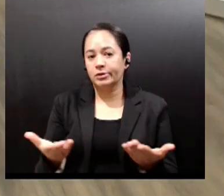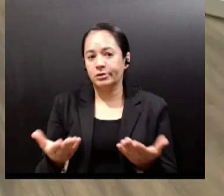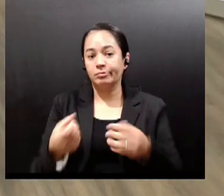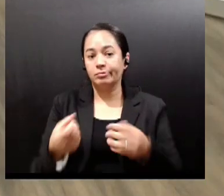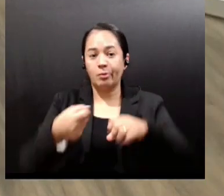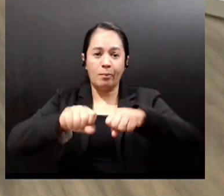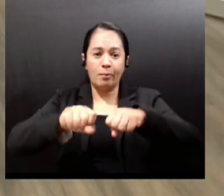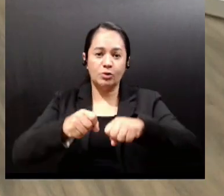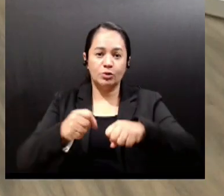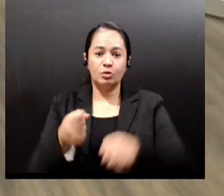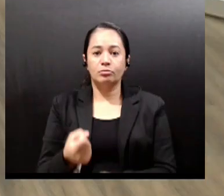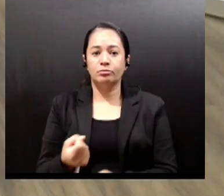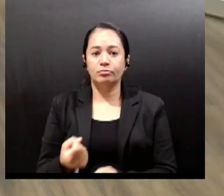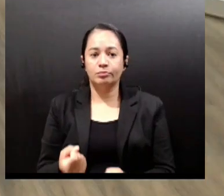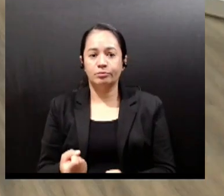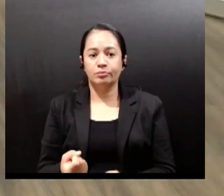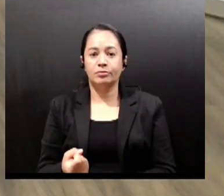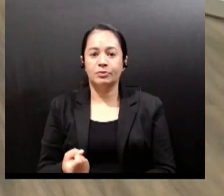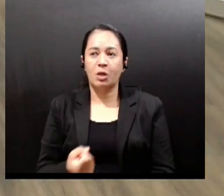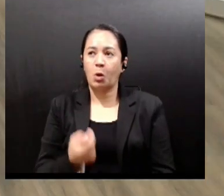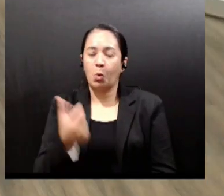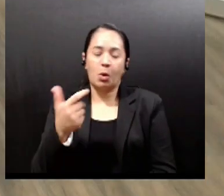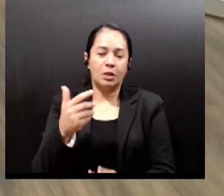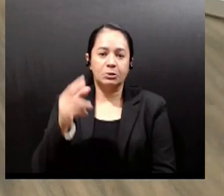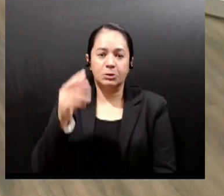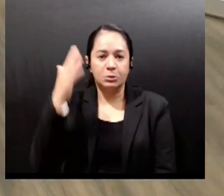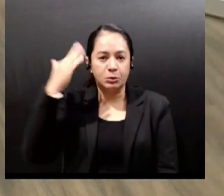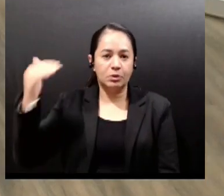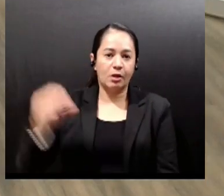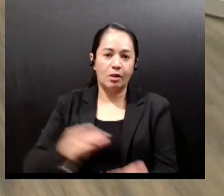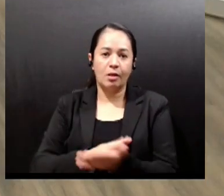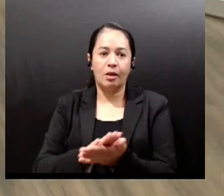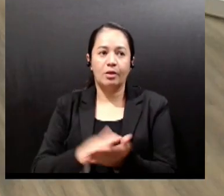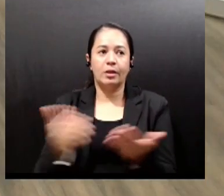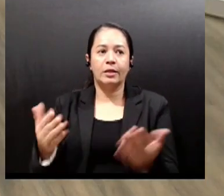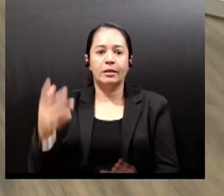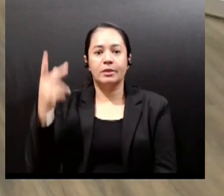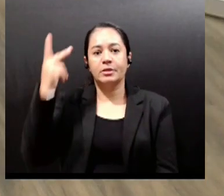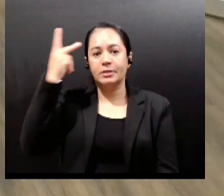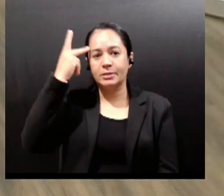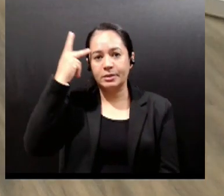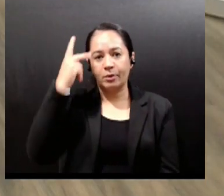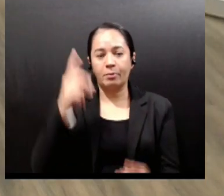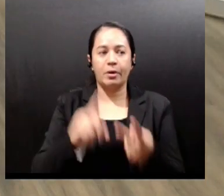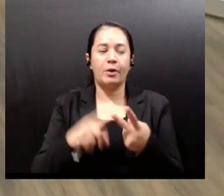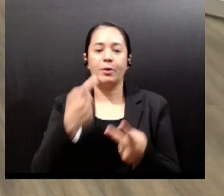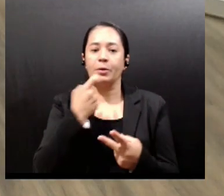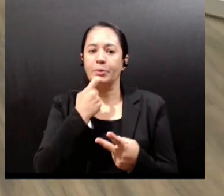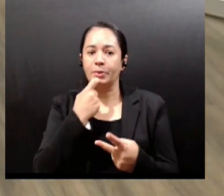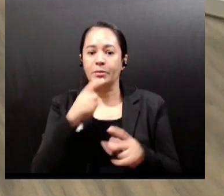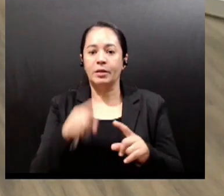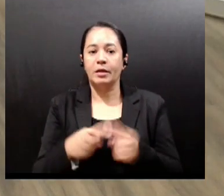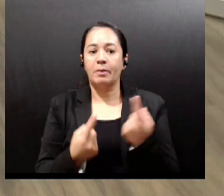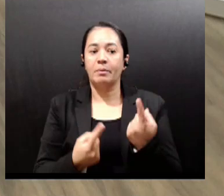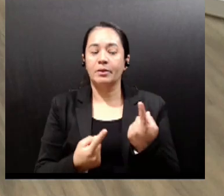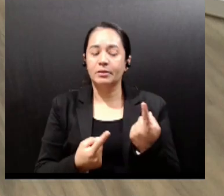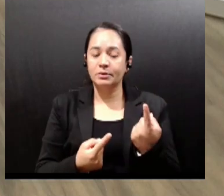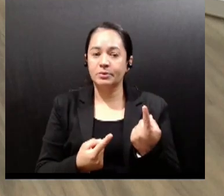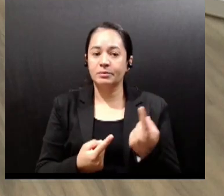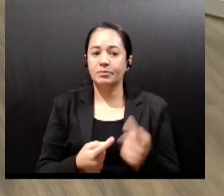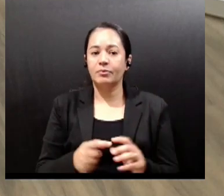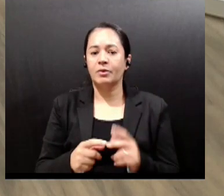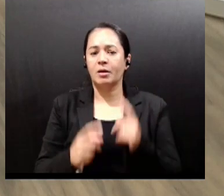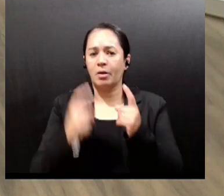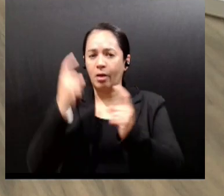teve sucesso, né? Em cidades como São Paulo, Campinas. Mas ainda assim, é preocupante, por